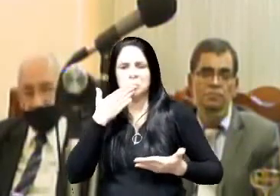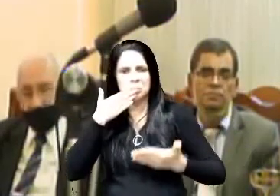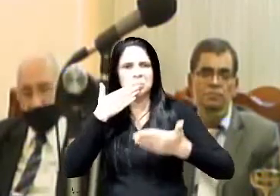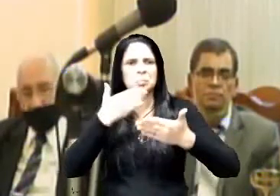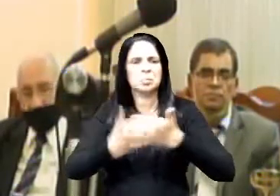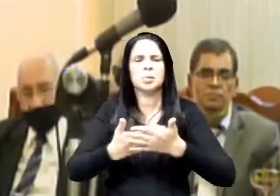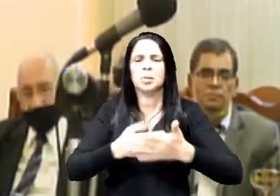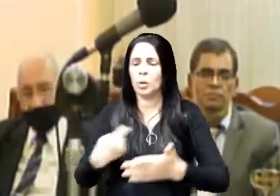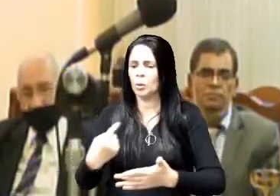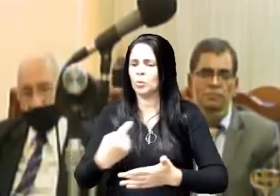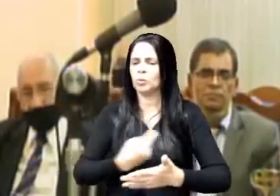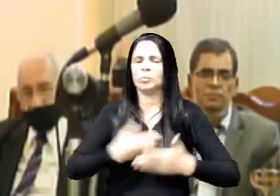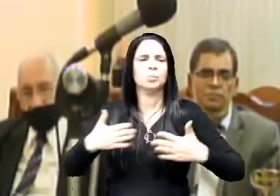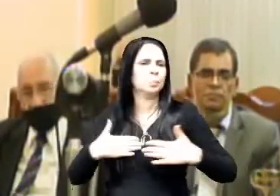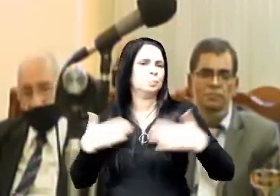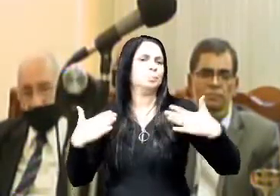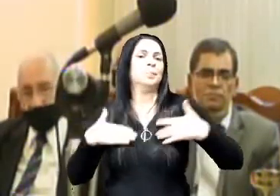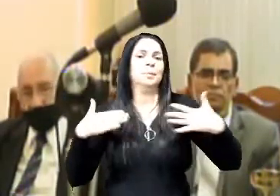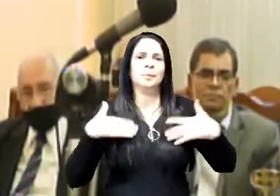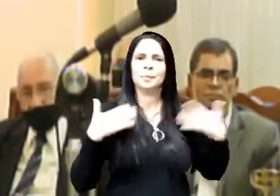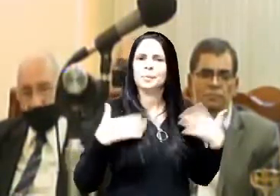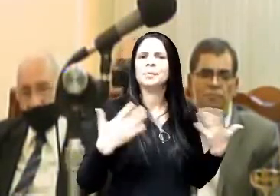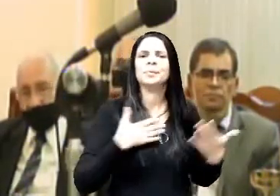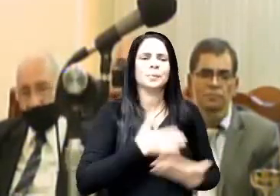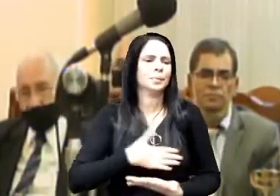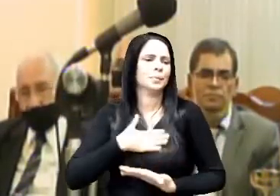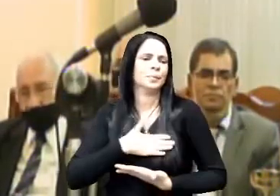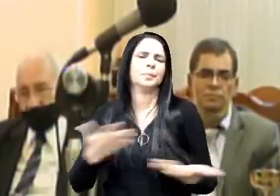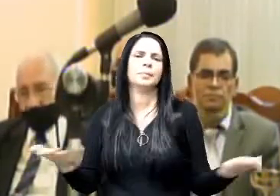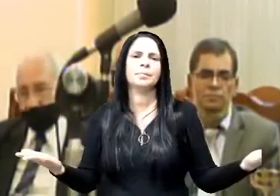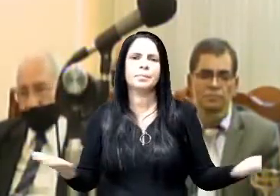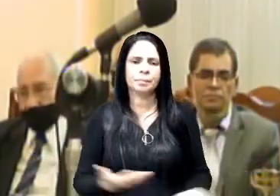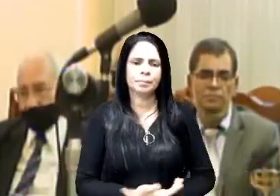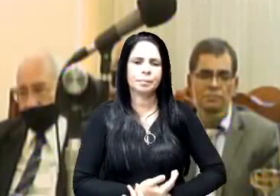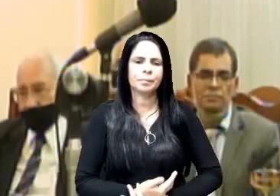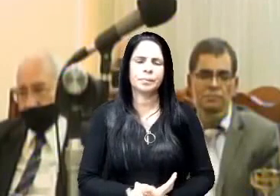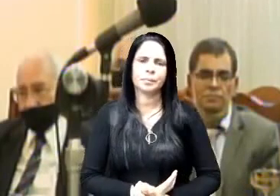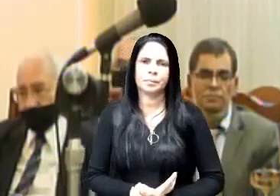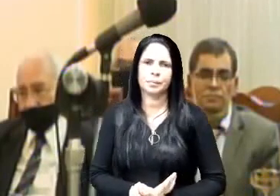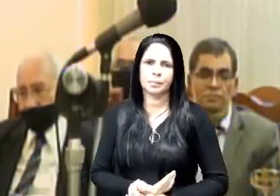vos regozijeis e vos alegreis.